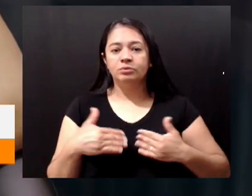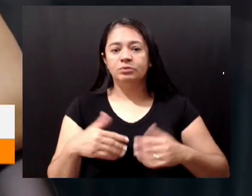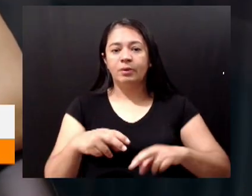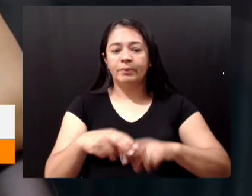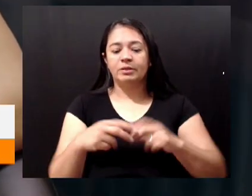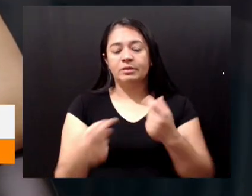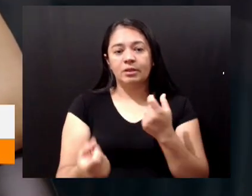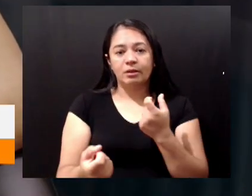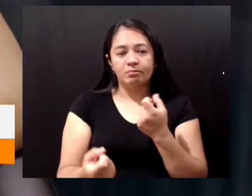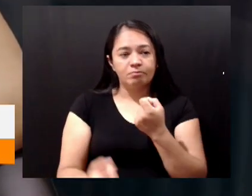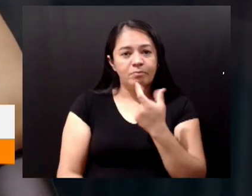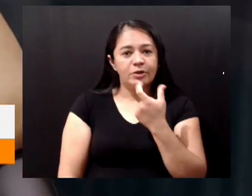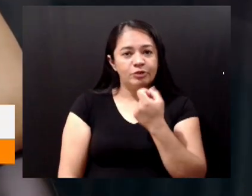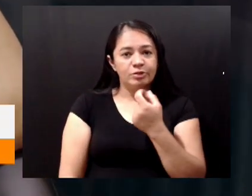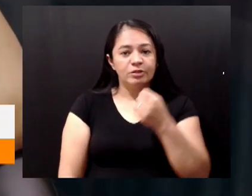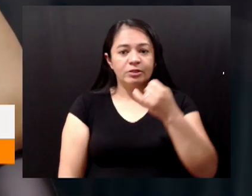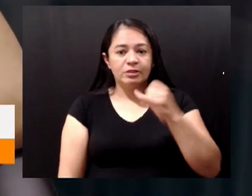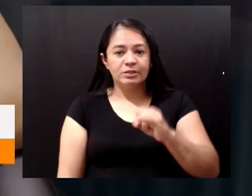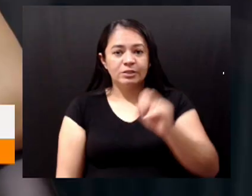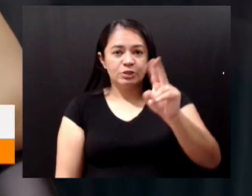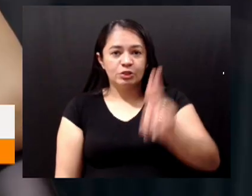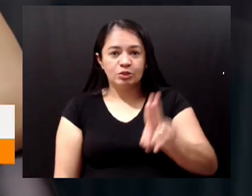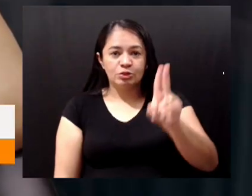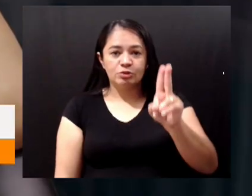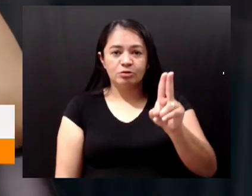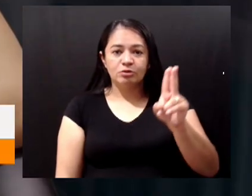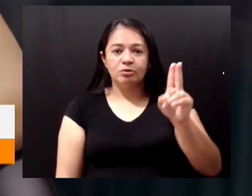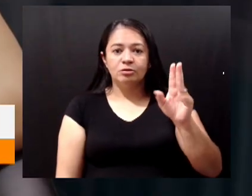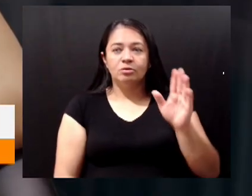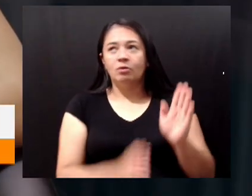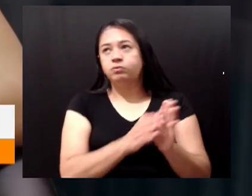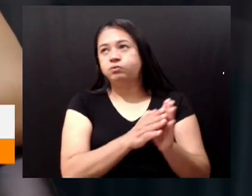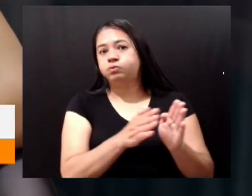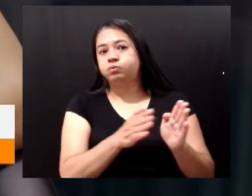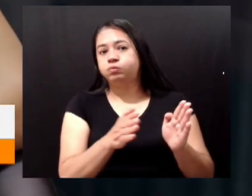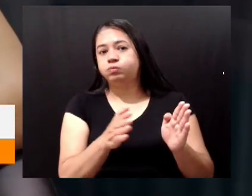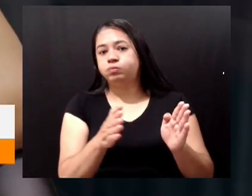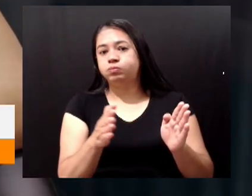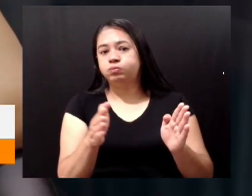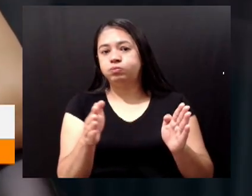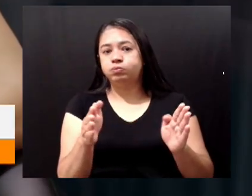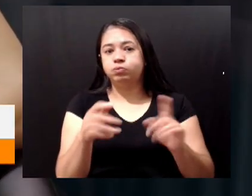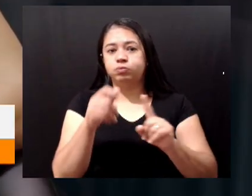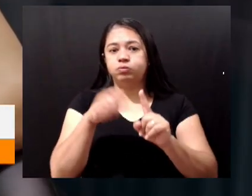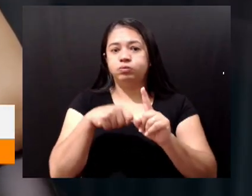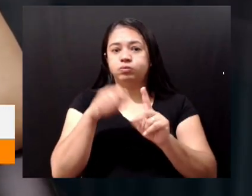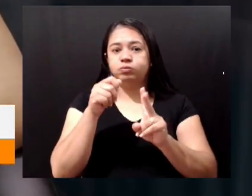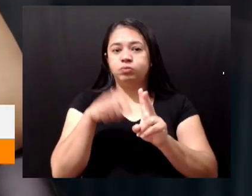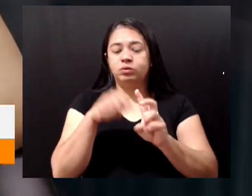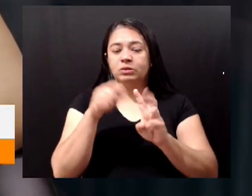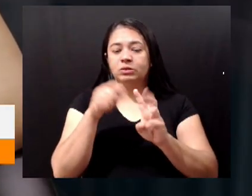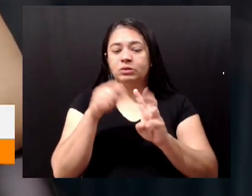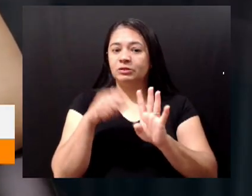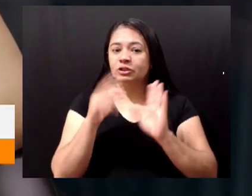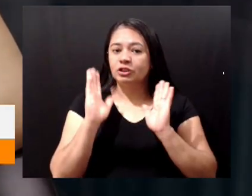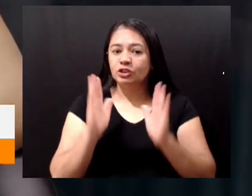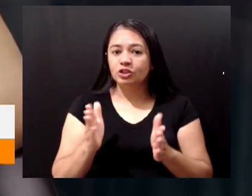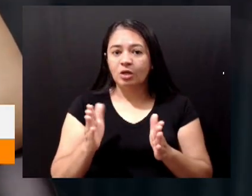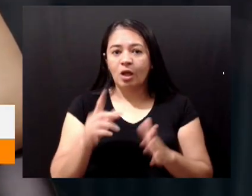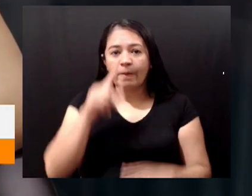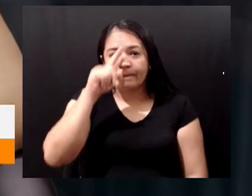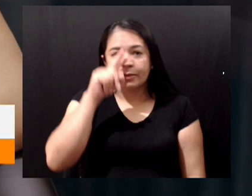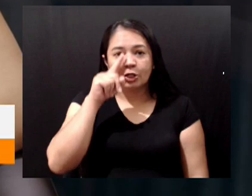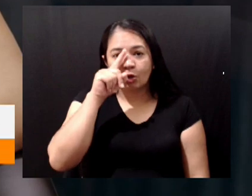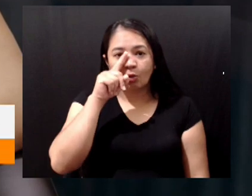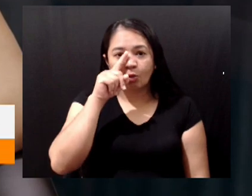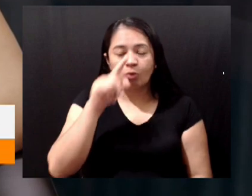usadas cronicamente, aí por um período até mínimo de 3, 4 meses, ela já Uhum. corre o risco de causar